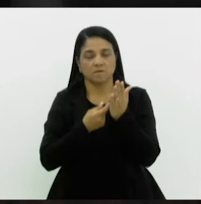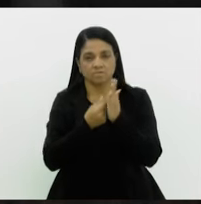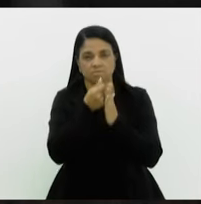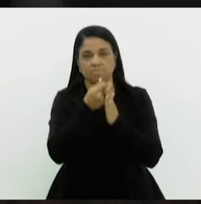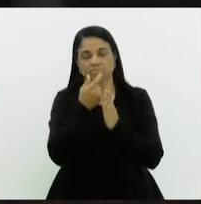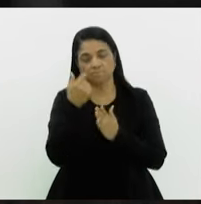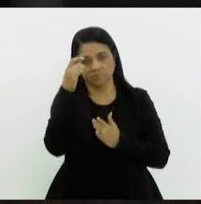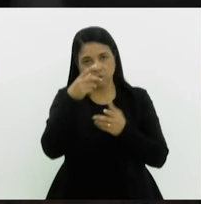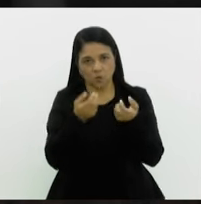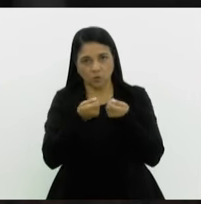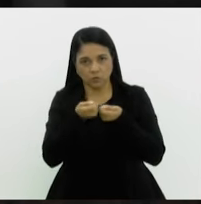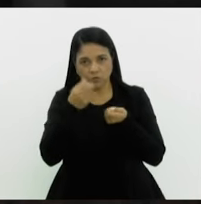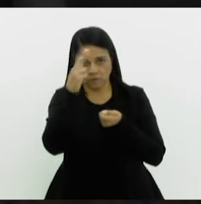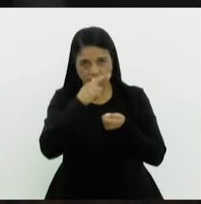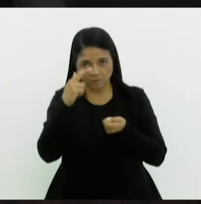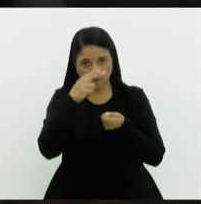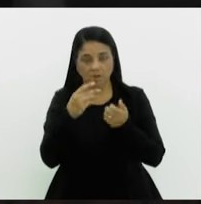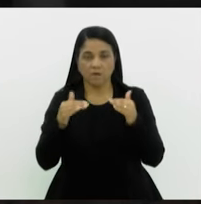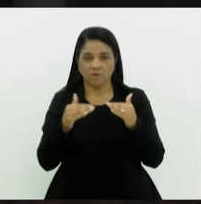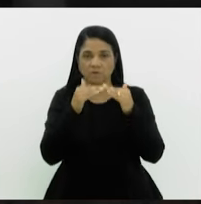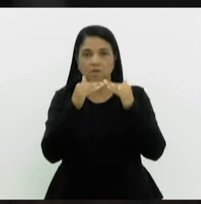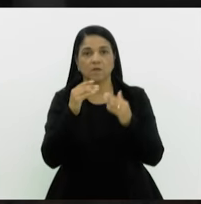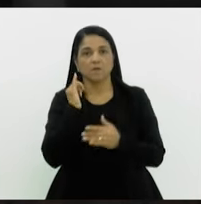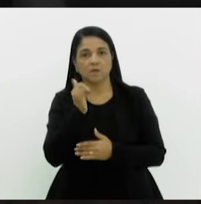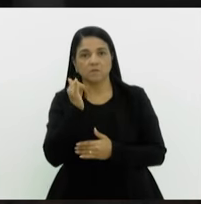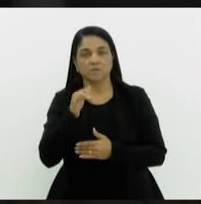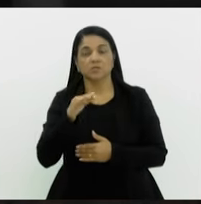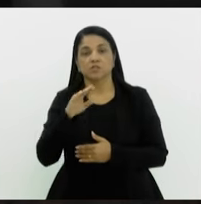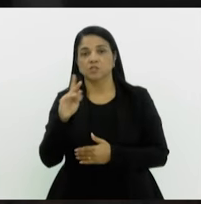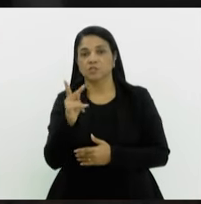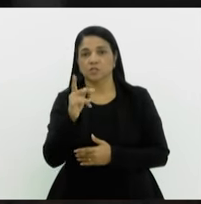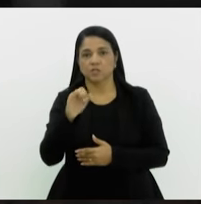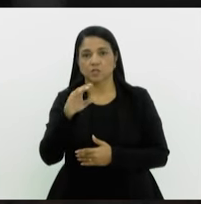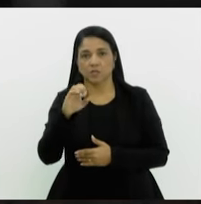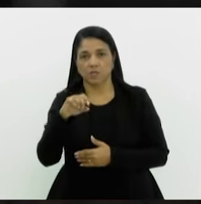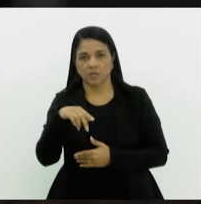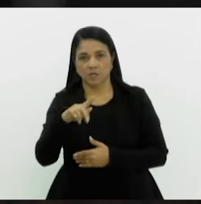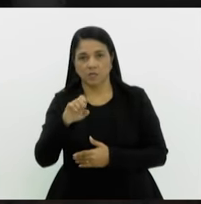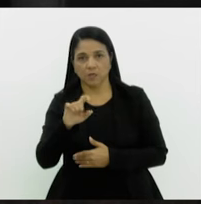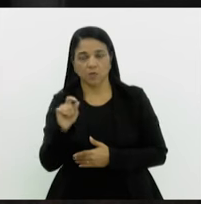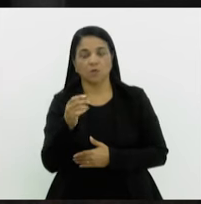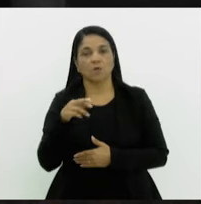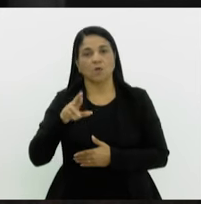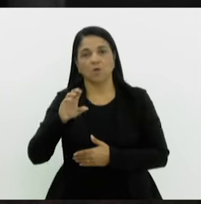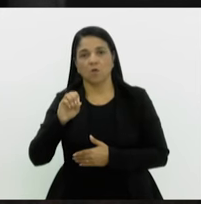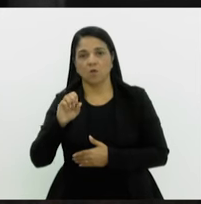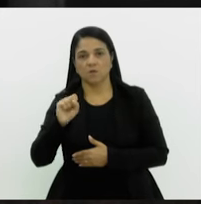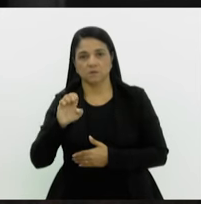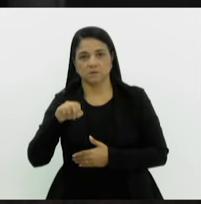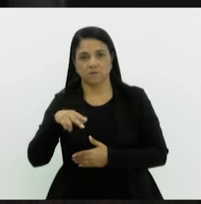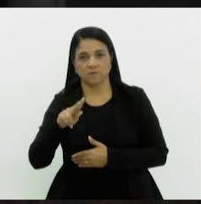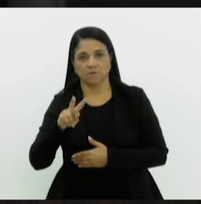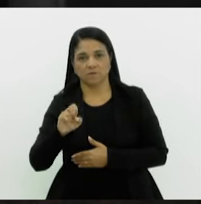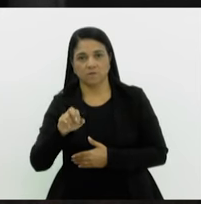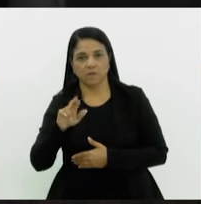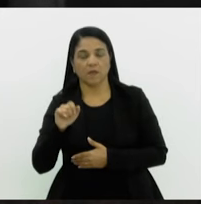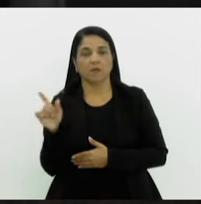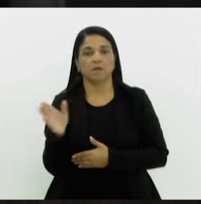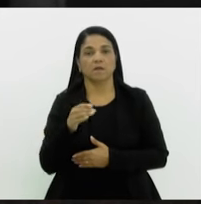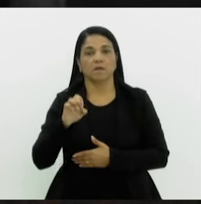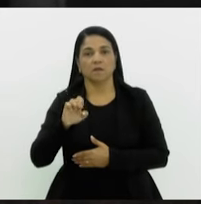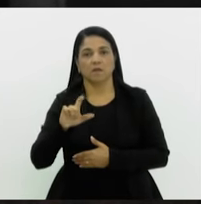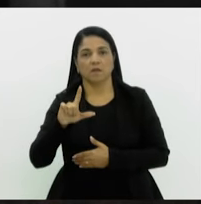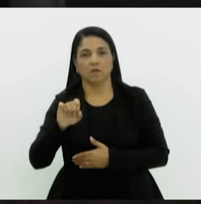Controle, favorável. Relatores, deputados Chiquinho da Mangueira, Rosenberg Reis e Eliomar Coelho, em